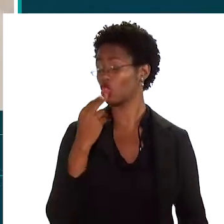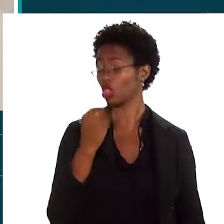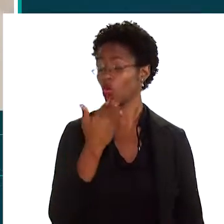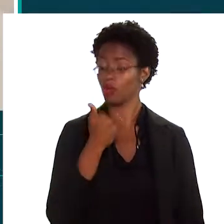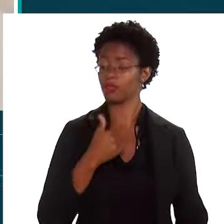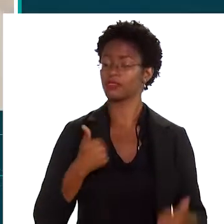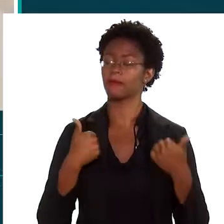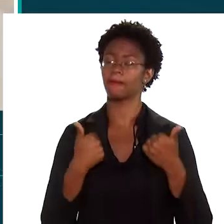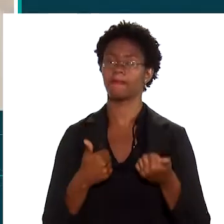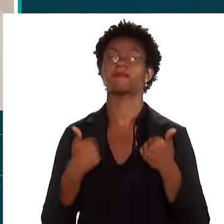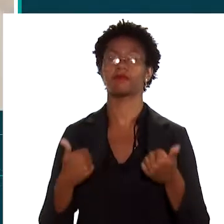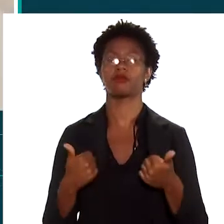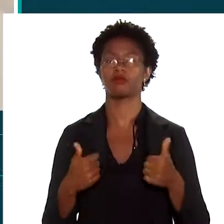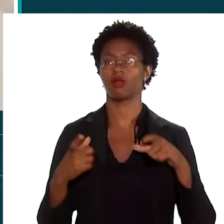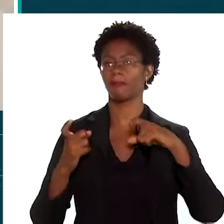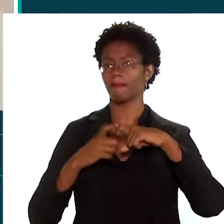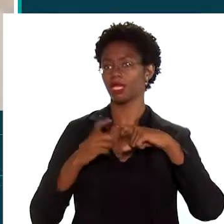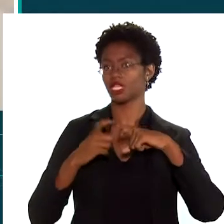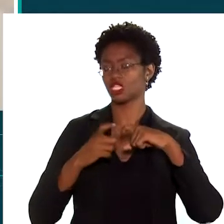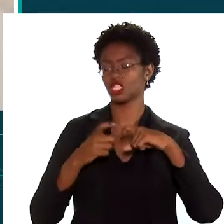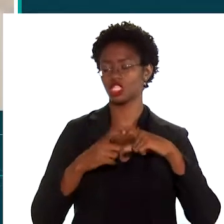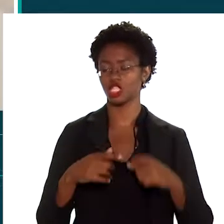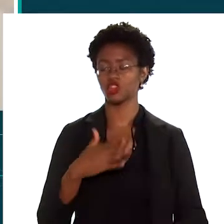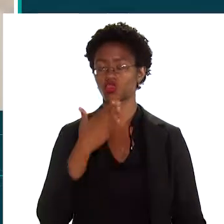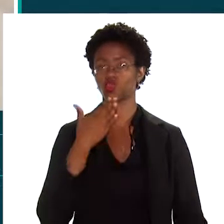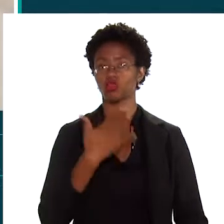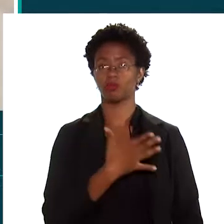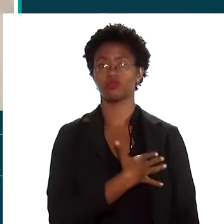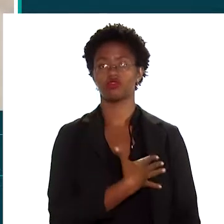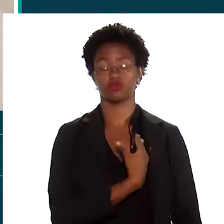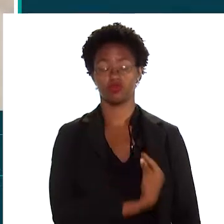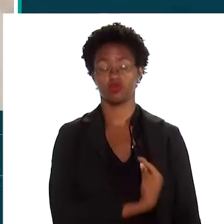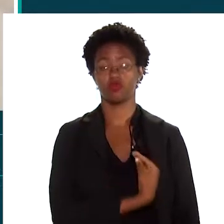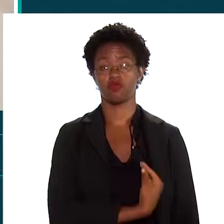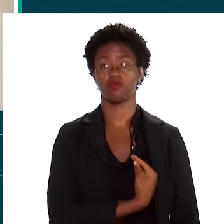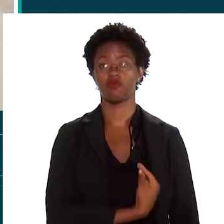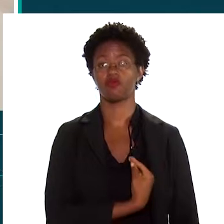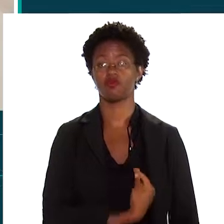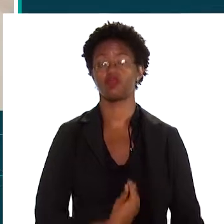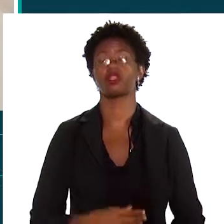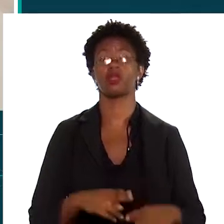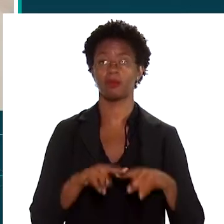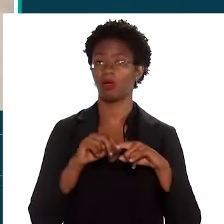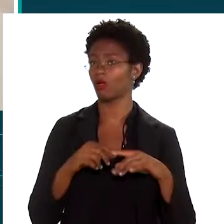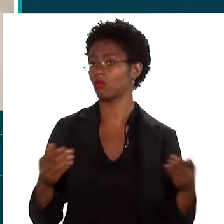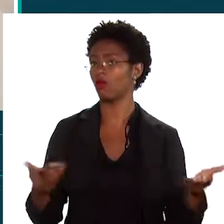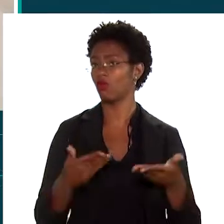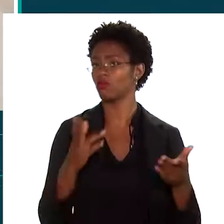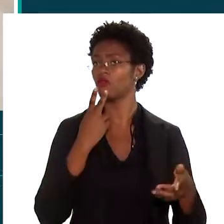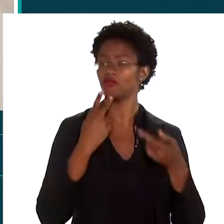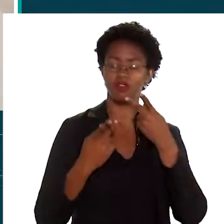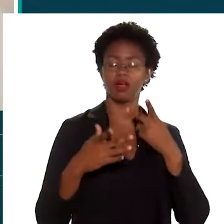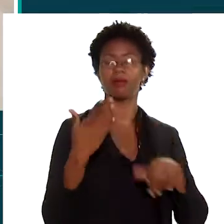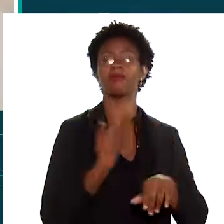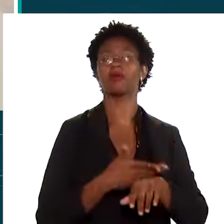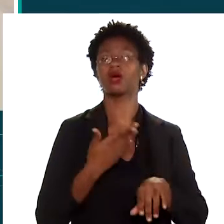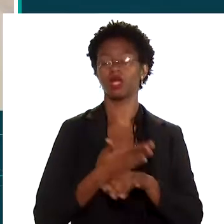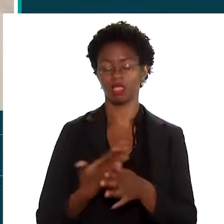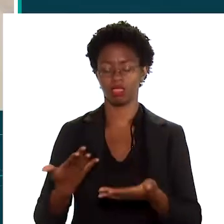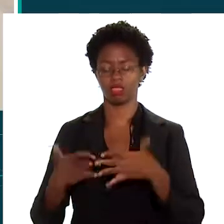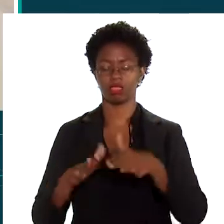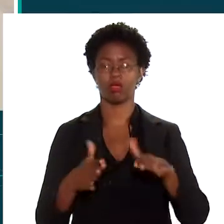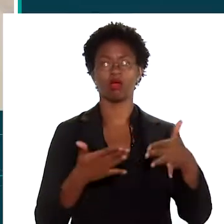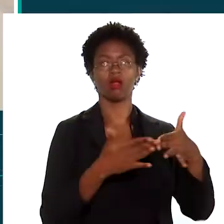nutrição, através da medicina do estilo de vida. Hoje vem se falando muito sobre a medicina do estilo de vida, das